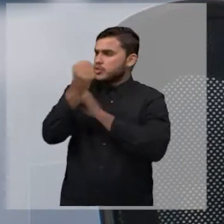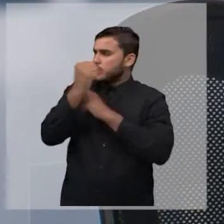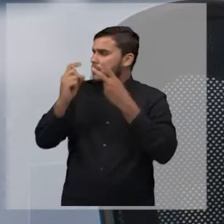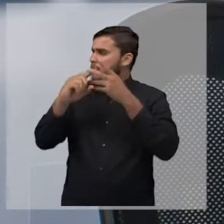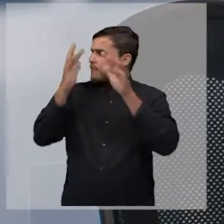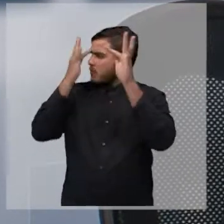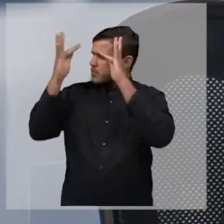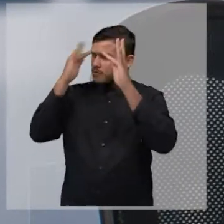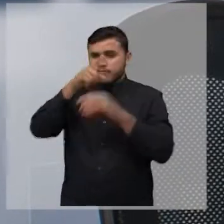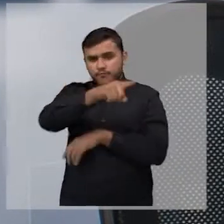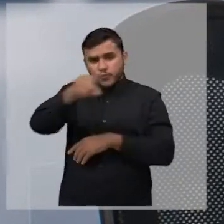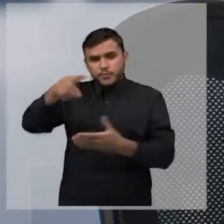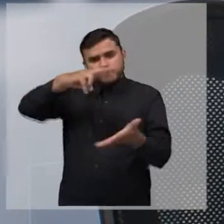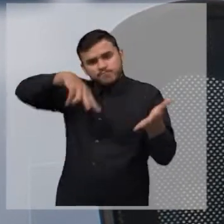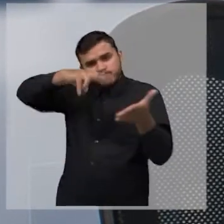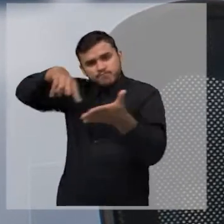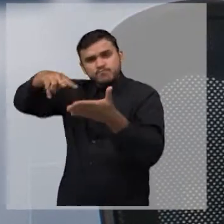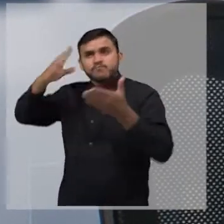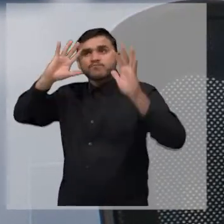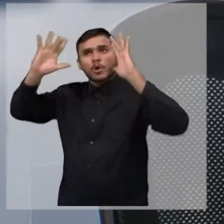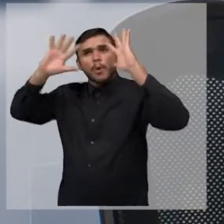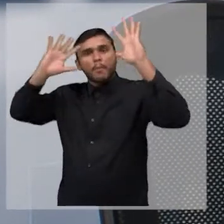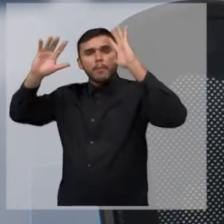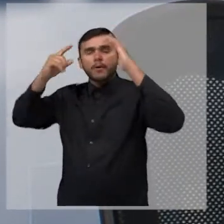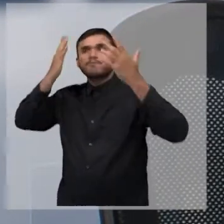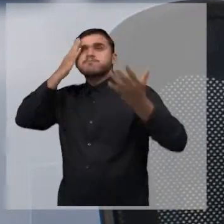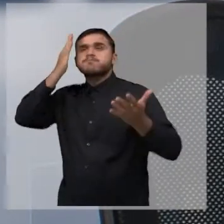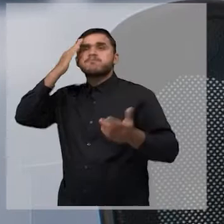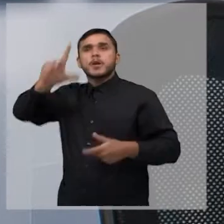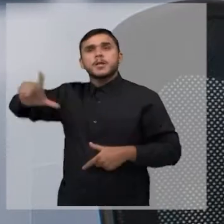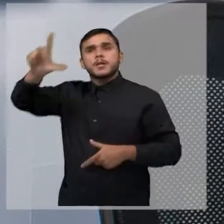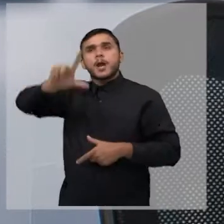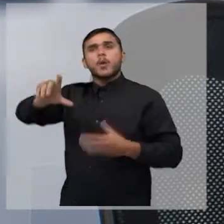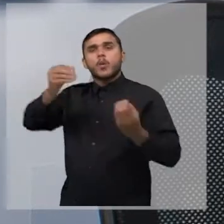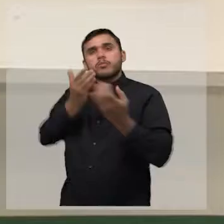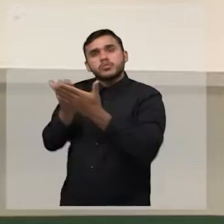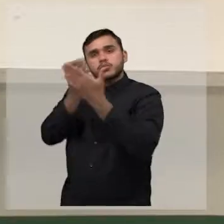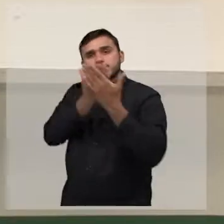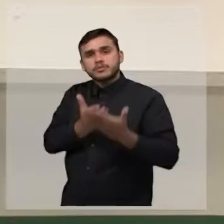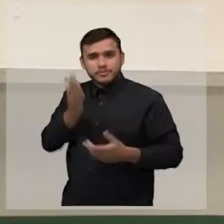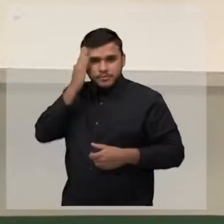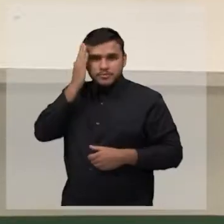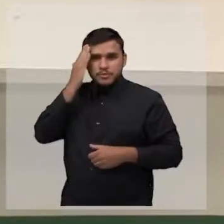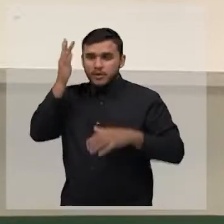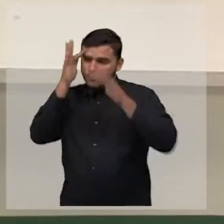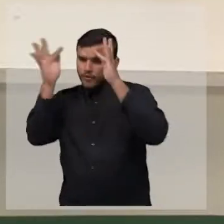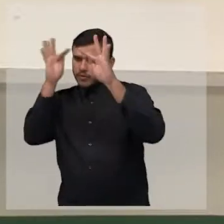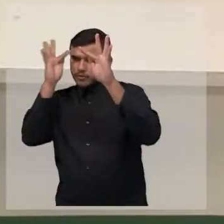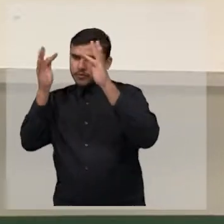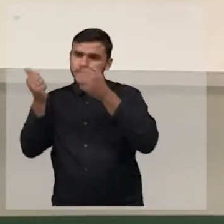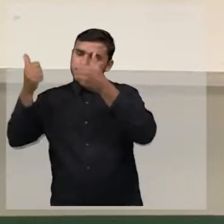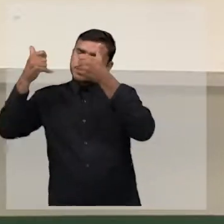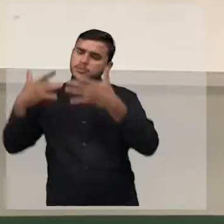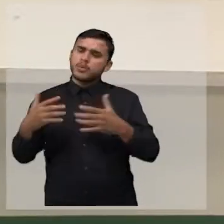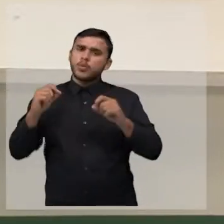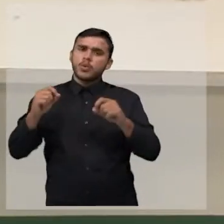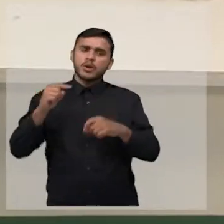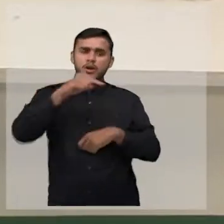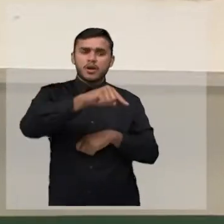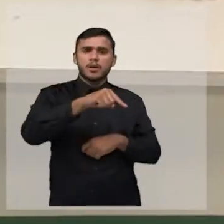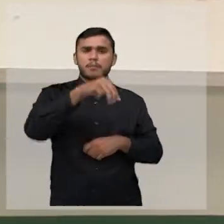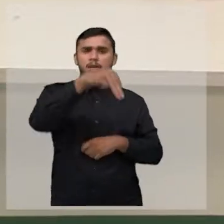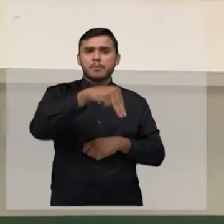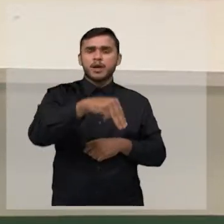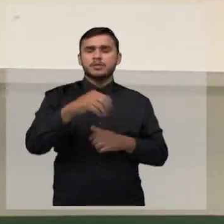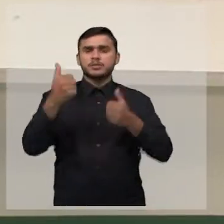querer ler e adentrar o mundo da literatura. A filosofia explica a matemática, a filosofia explica A física. a ciência, a física, a